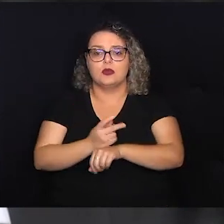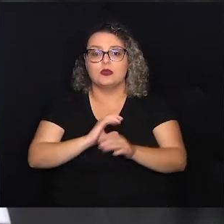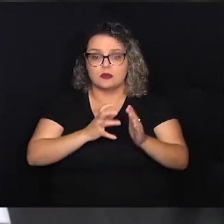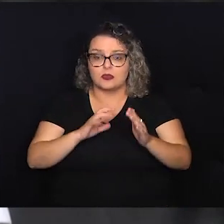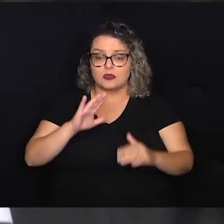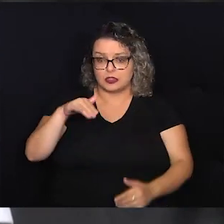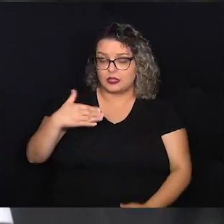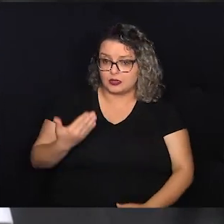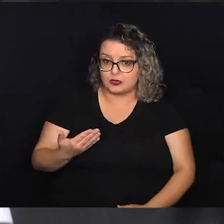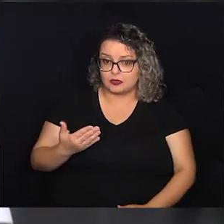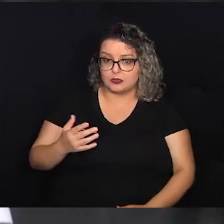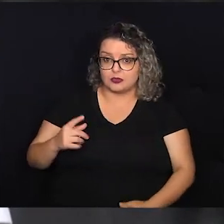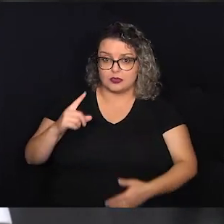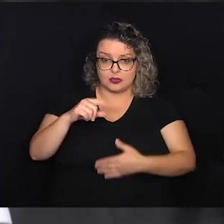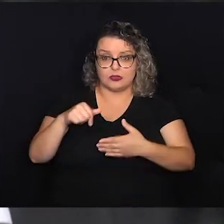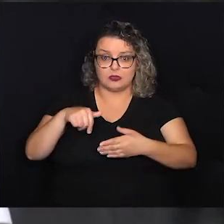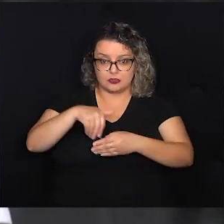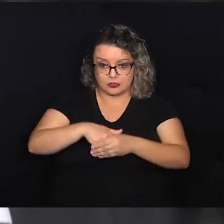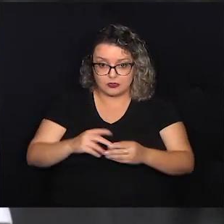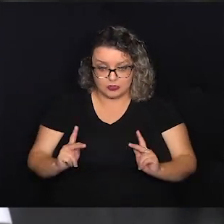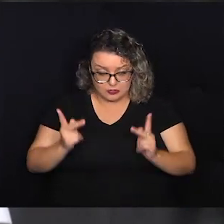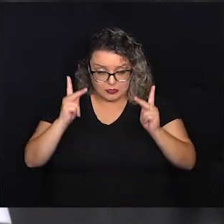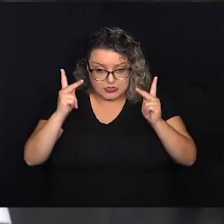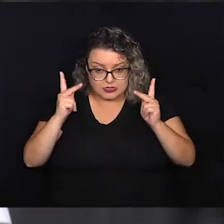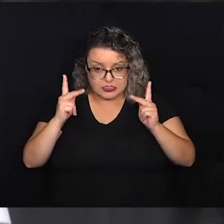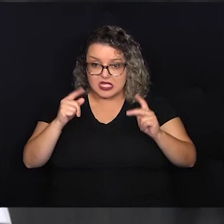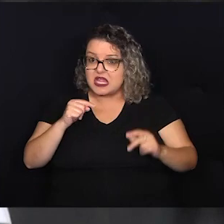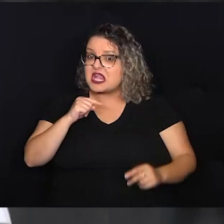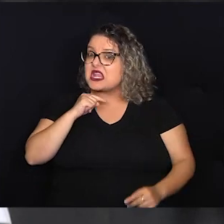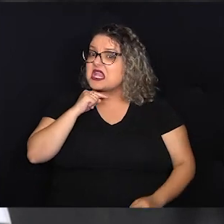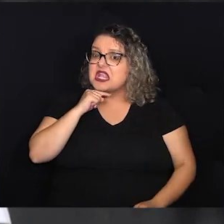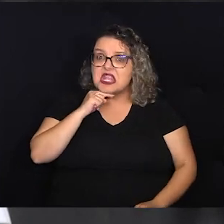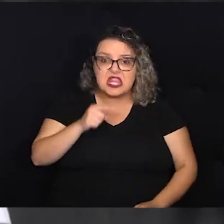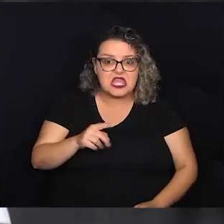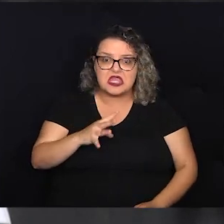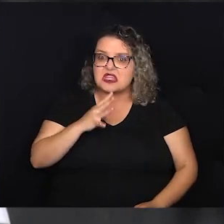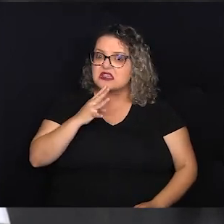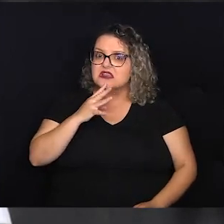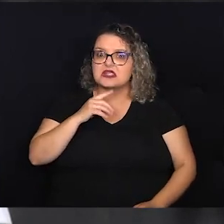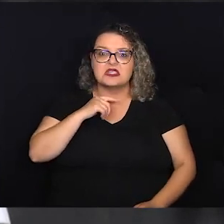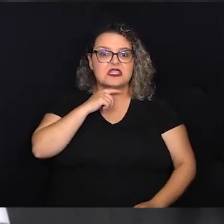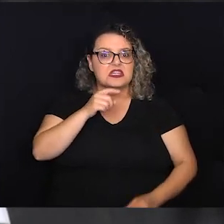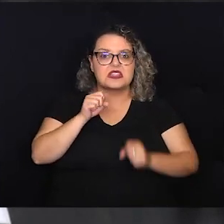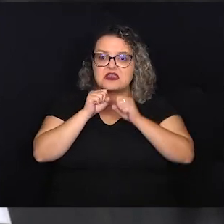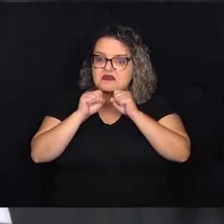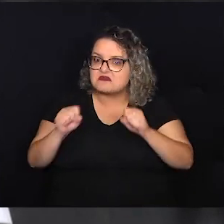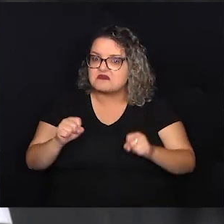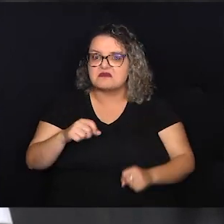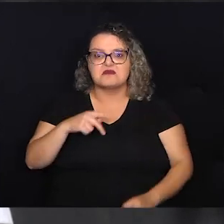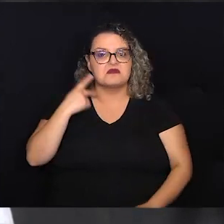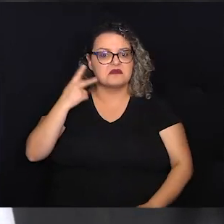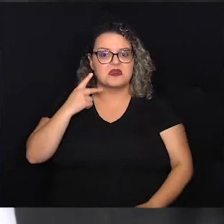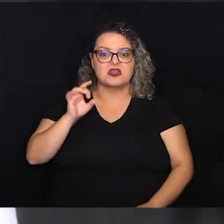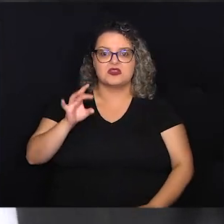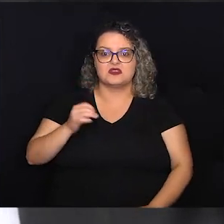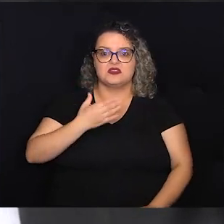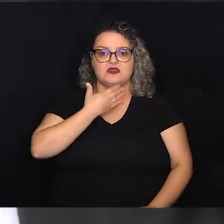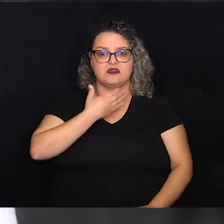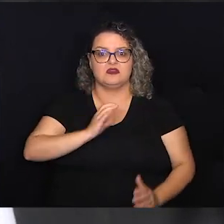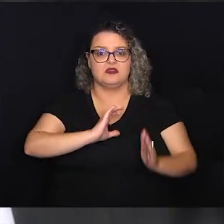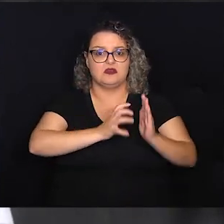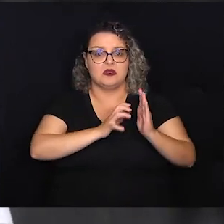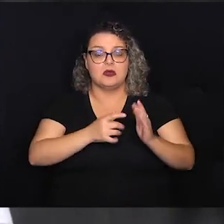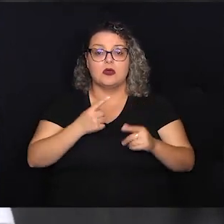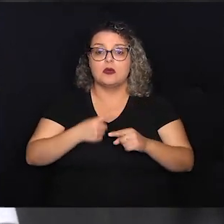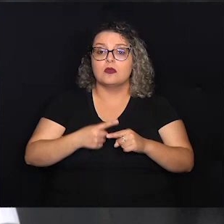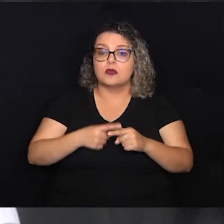e quando eu fui eleito, ninguém me conhecia, nenhuma assessoria, nenhum vereador, a não ser o Carmo, que foi